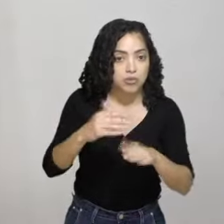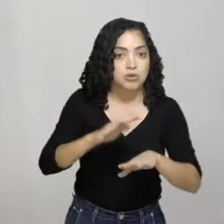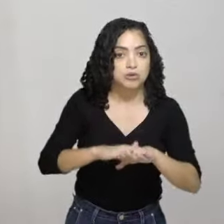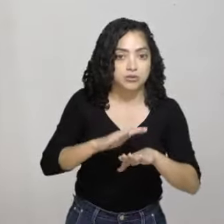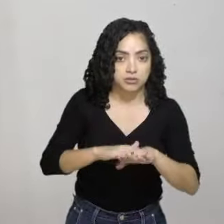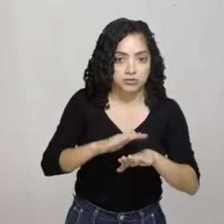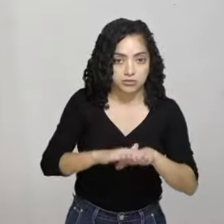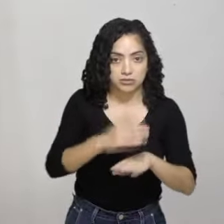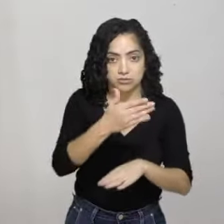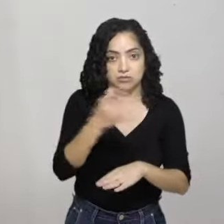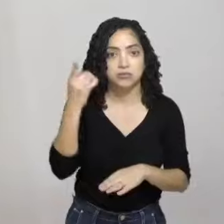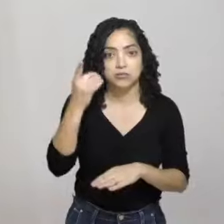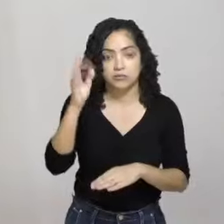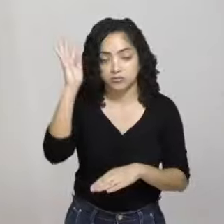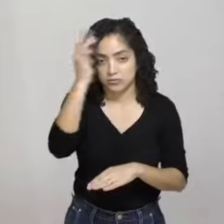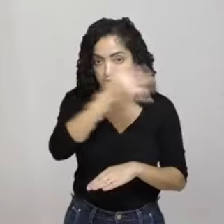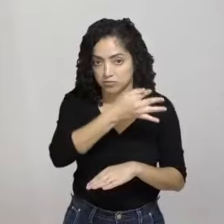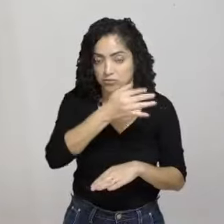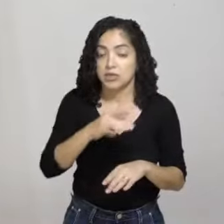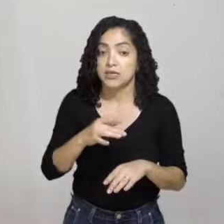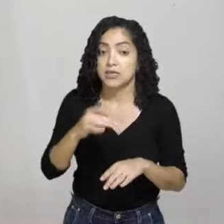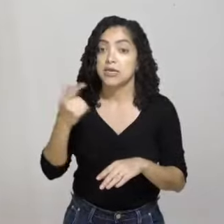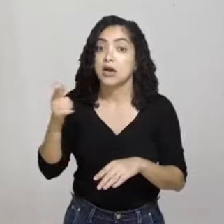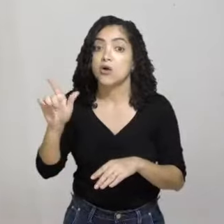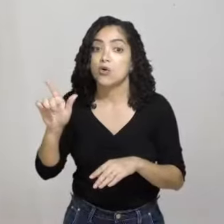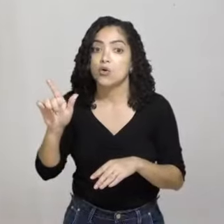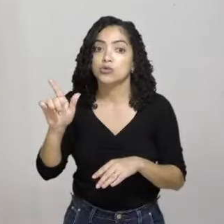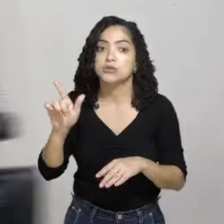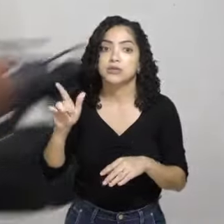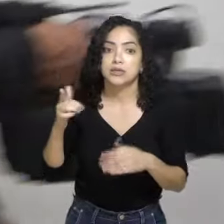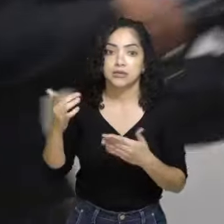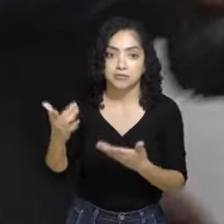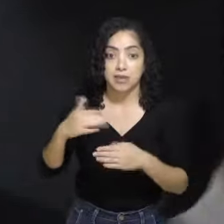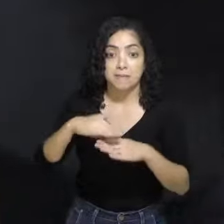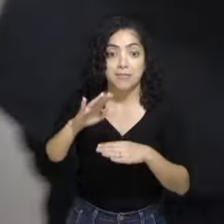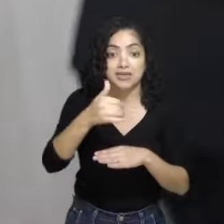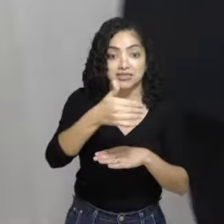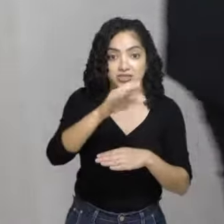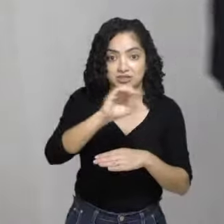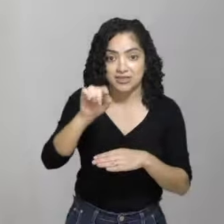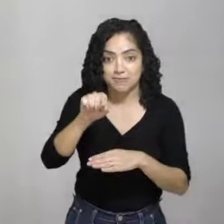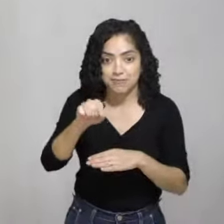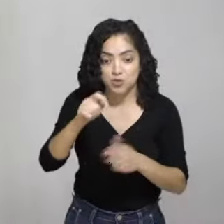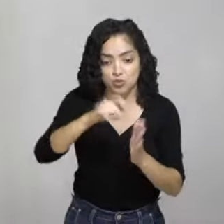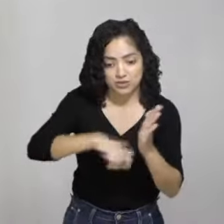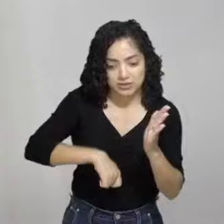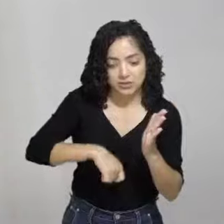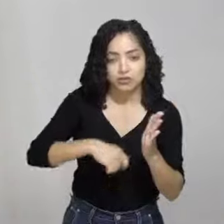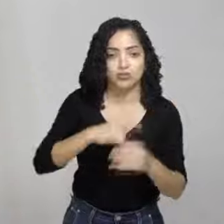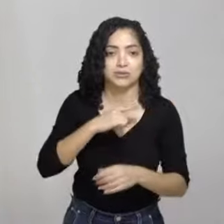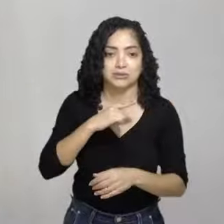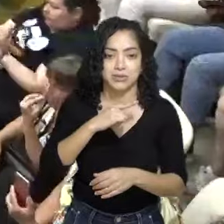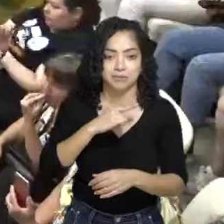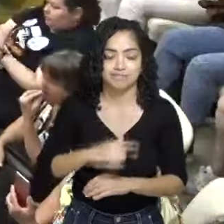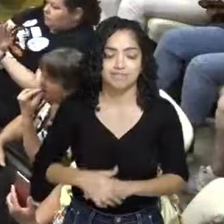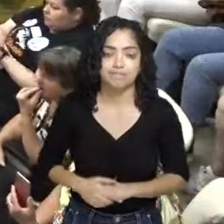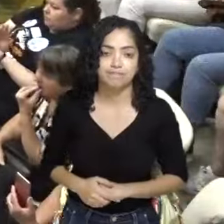do deputado Fabiano da Luz e uma de iniciativa popular, com mais de 100 mil assinaturas, gente. 100 mil assinaturas.